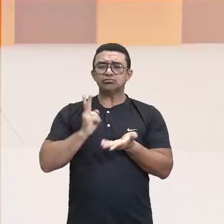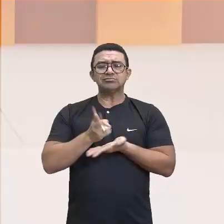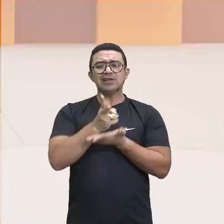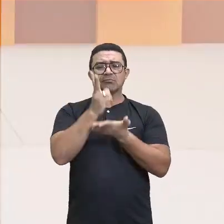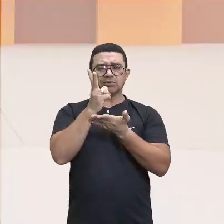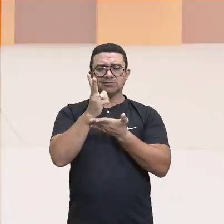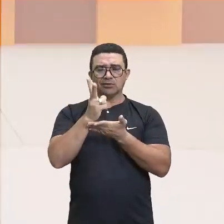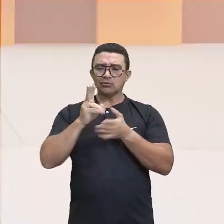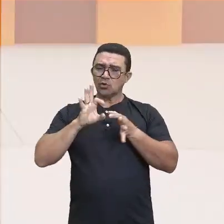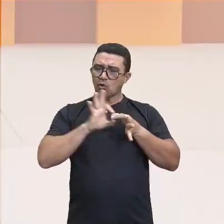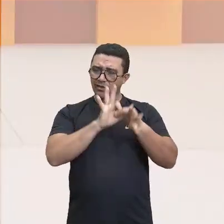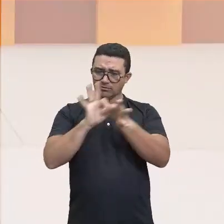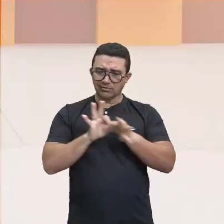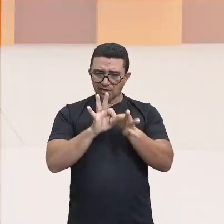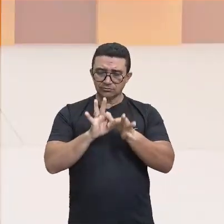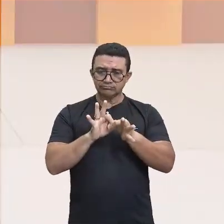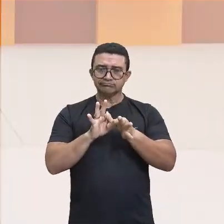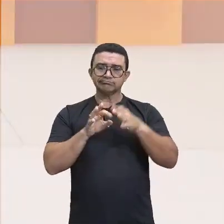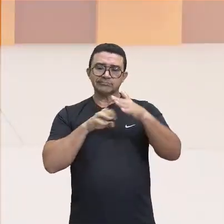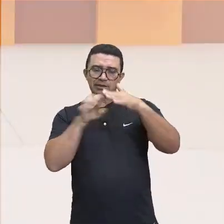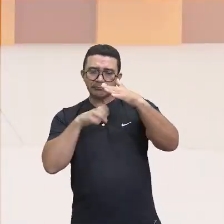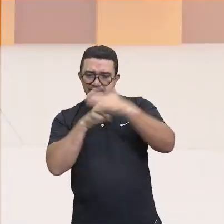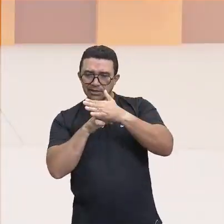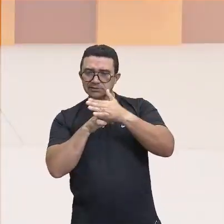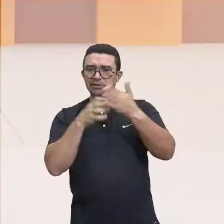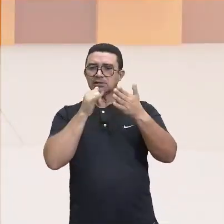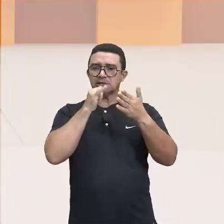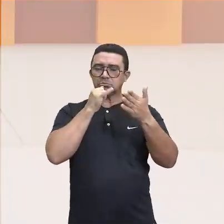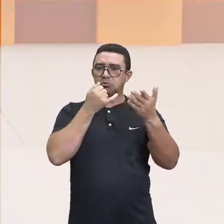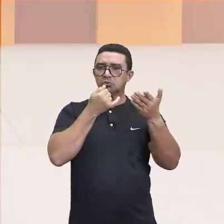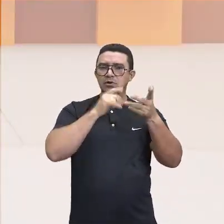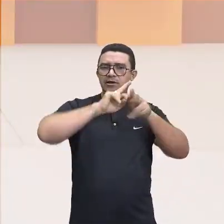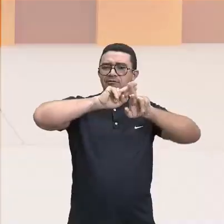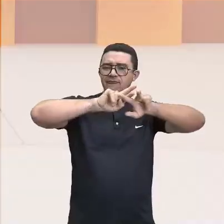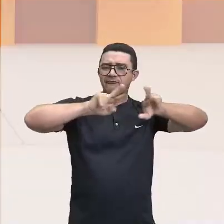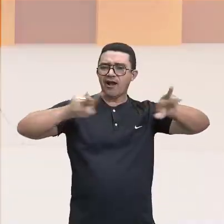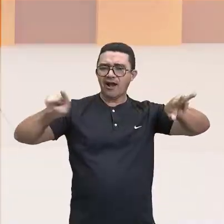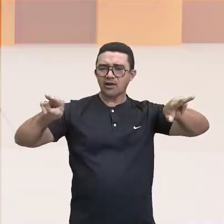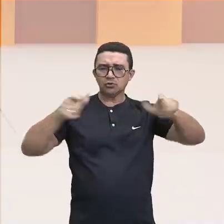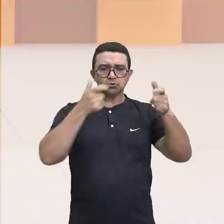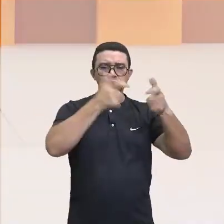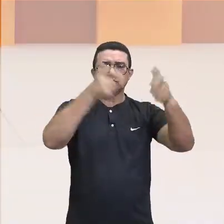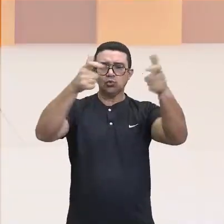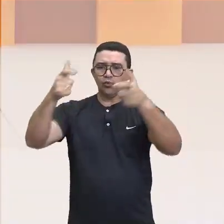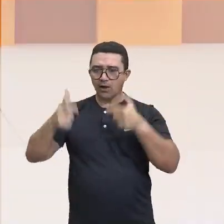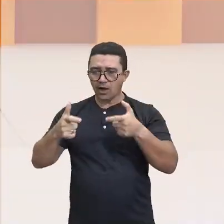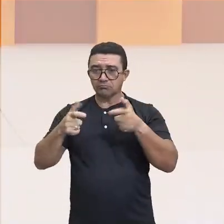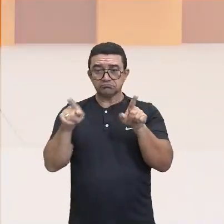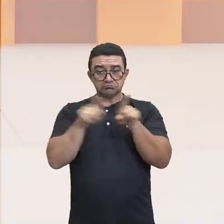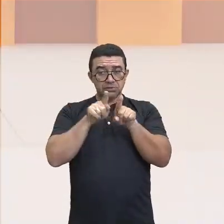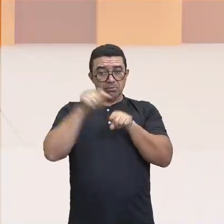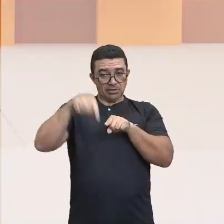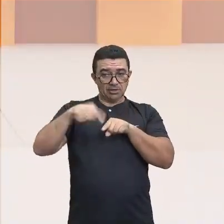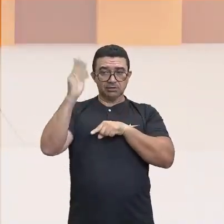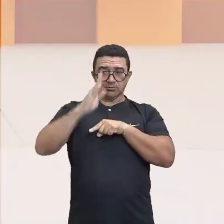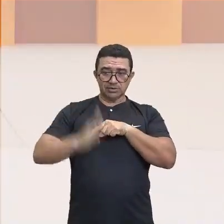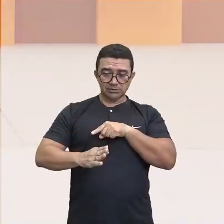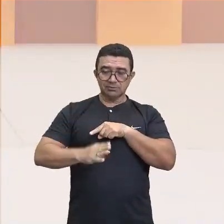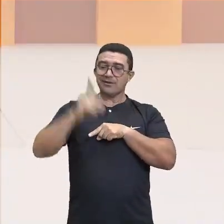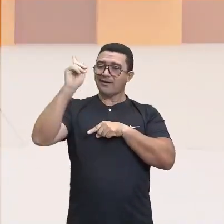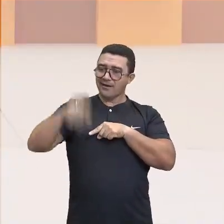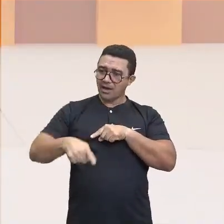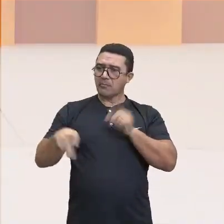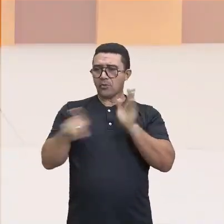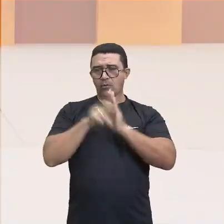A presença das empresas em vários países, inclusive no Brasil, é uma das características do que a gente chama de mundo